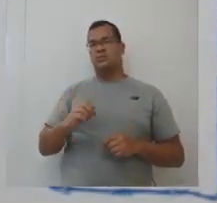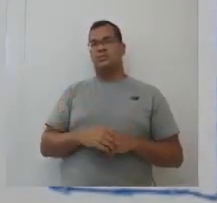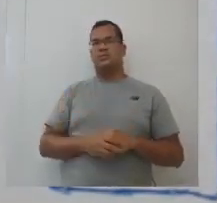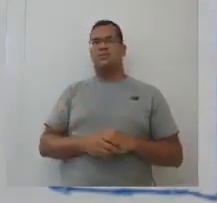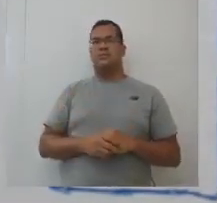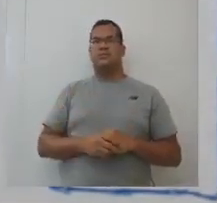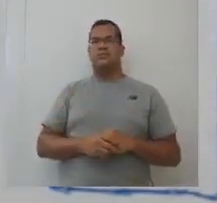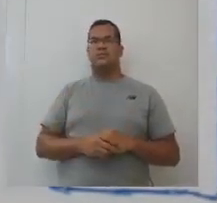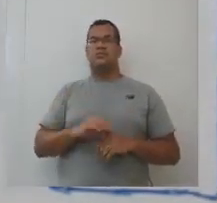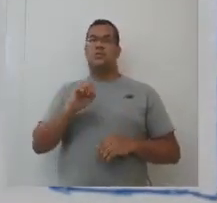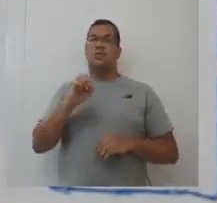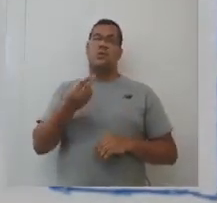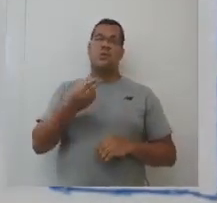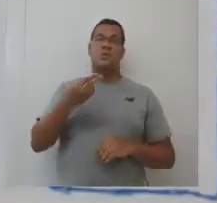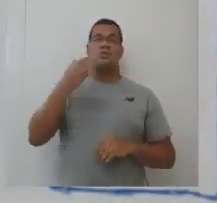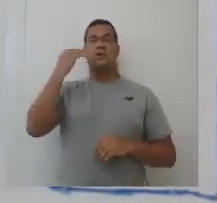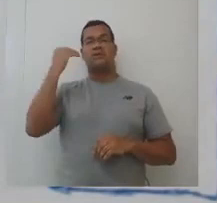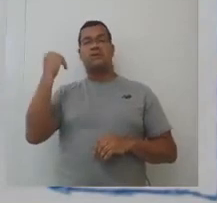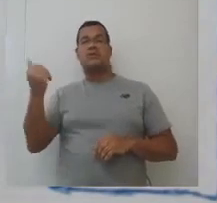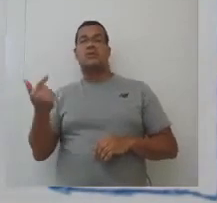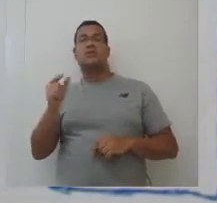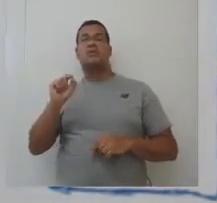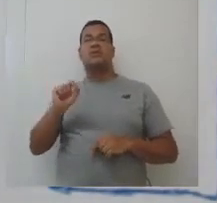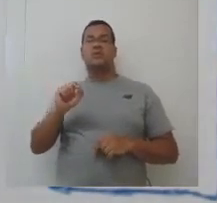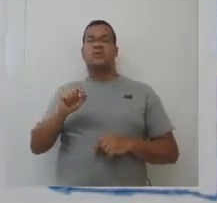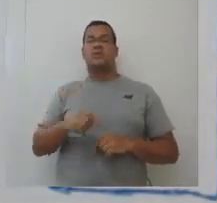Módulo, ou mais conhecido como